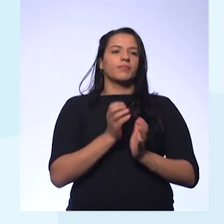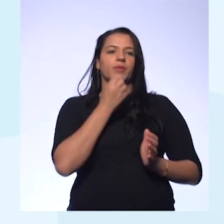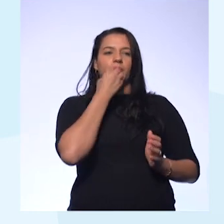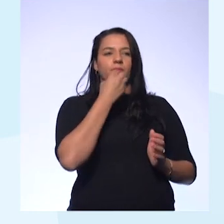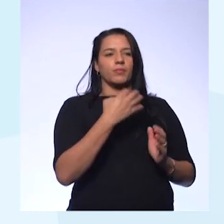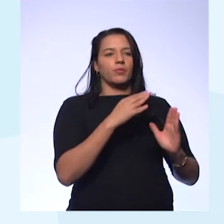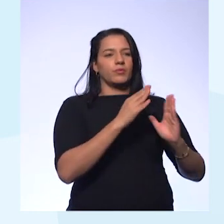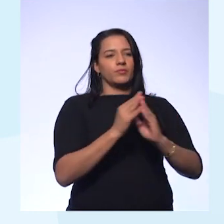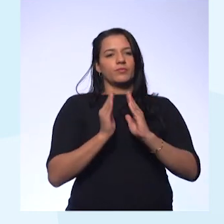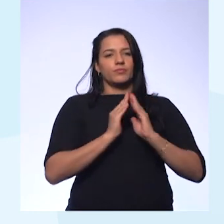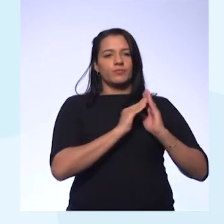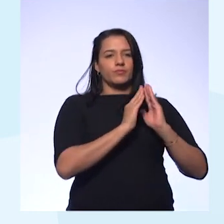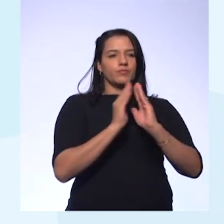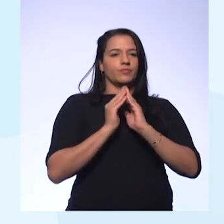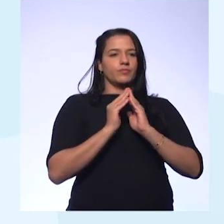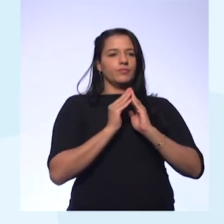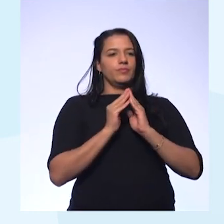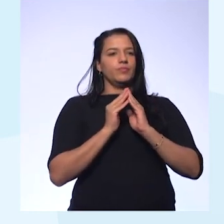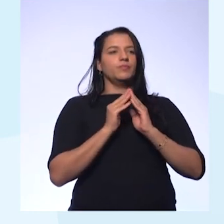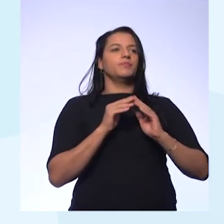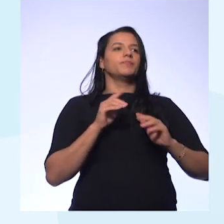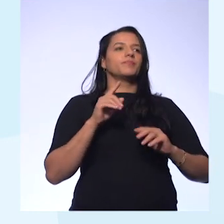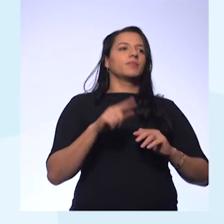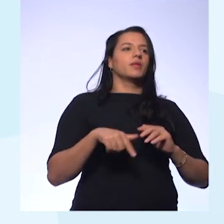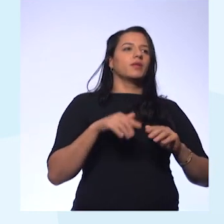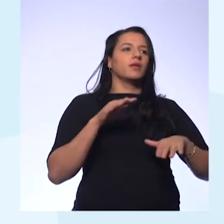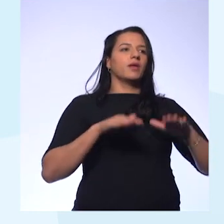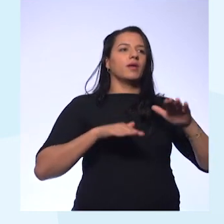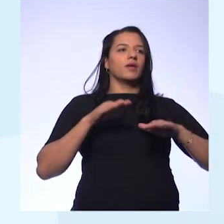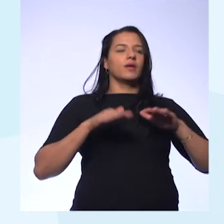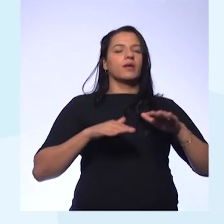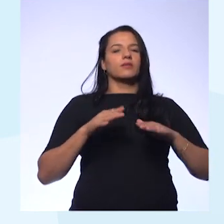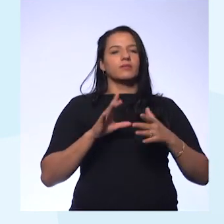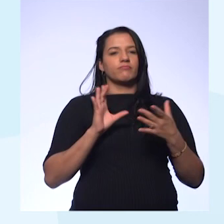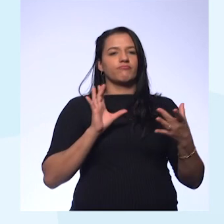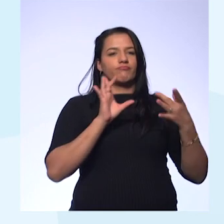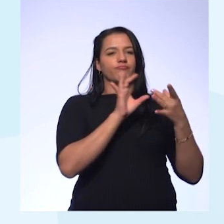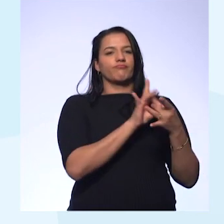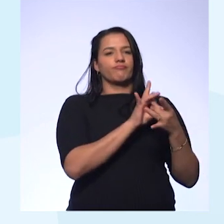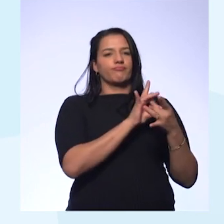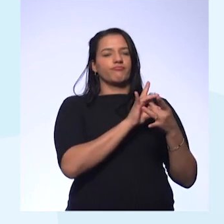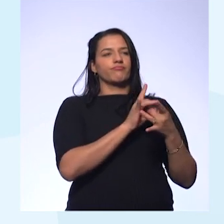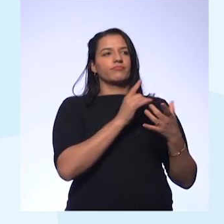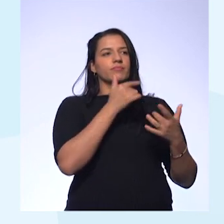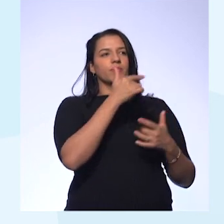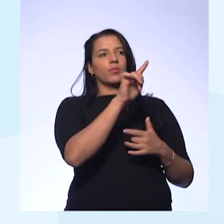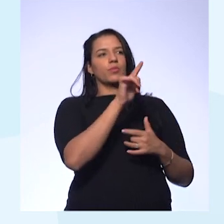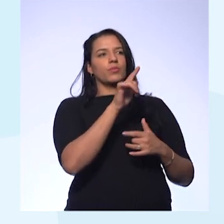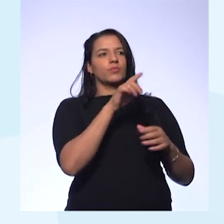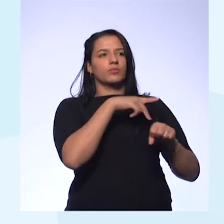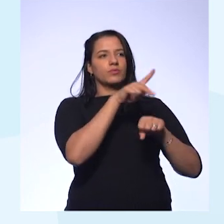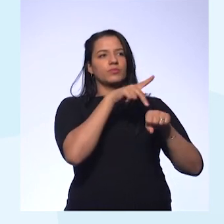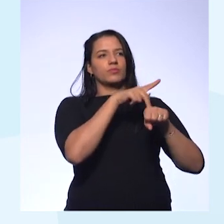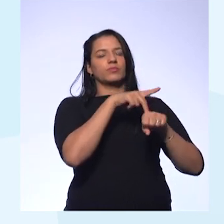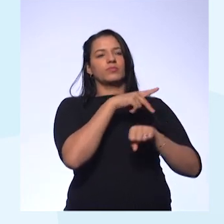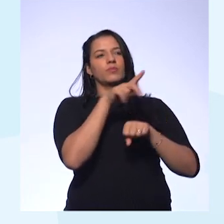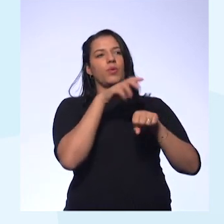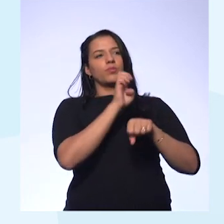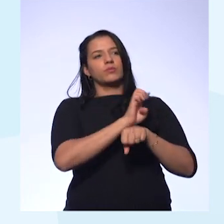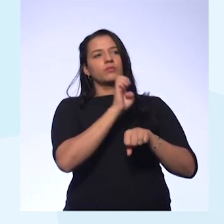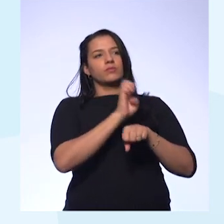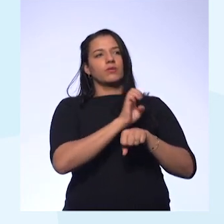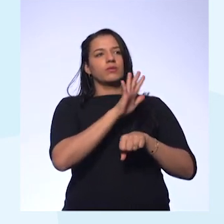que, por mais que em alguns momentos Getúlio Vargas tenha demonstrado um certo alinhamento com o que ele chamava de estados fortes,